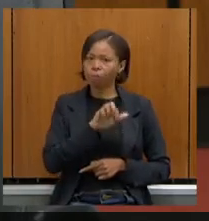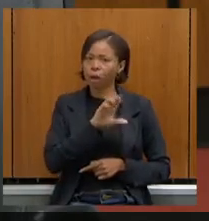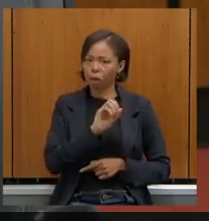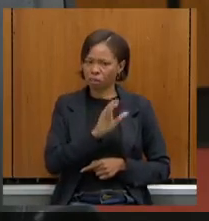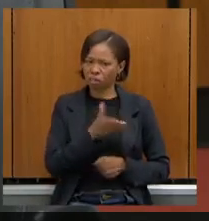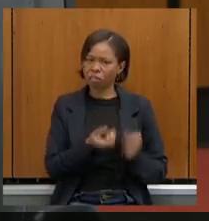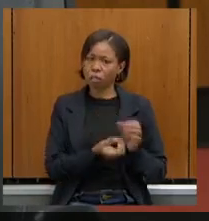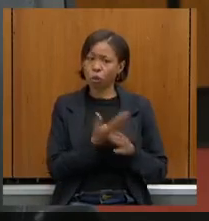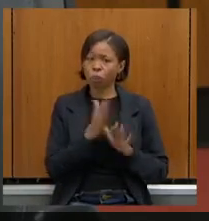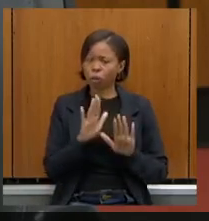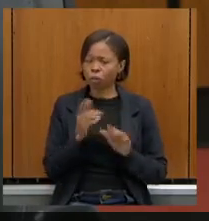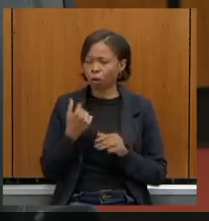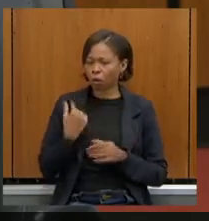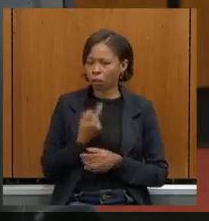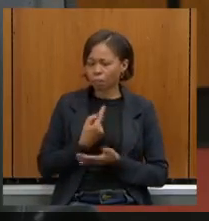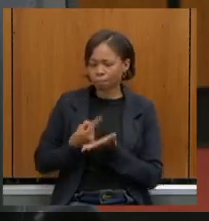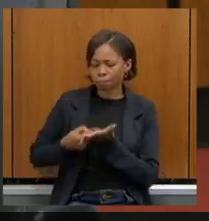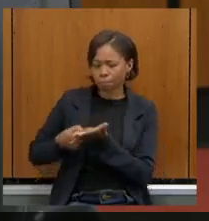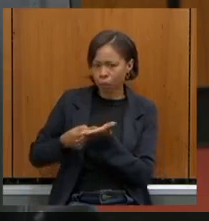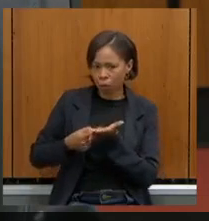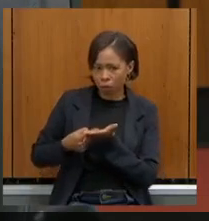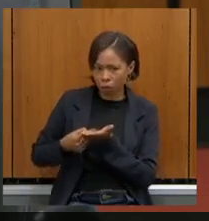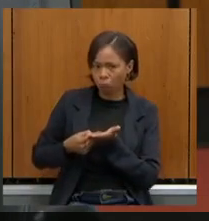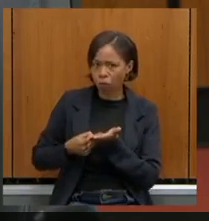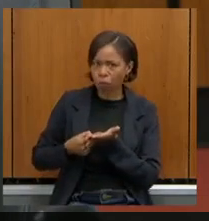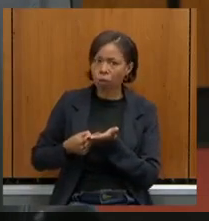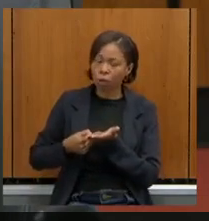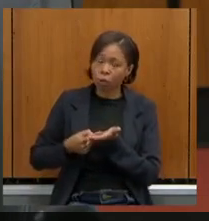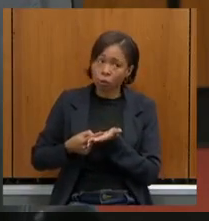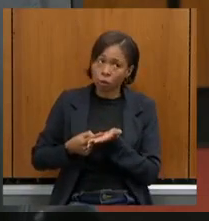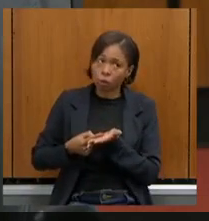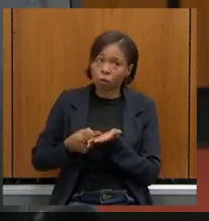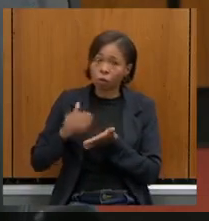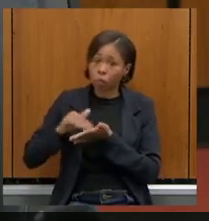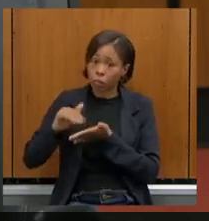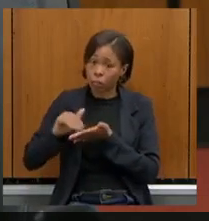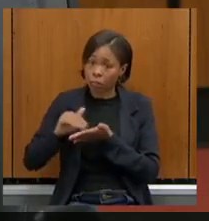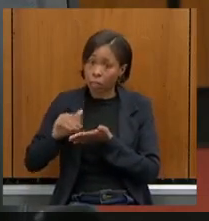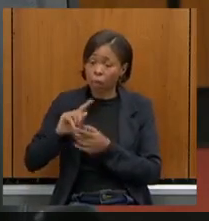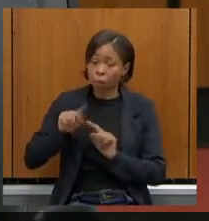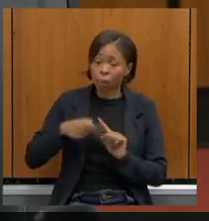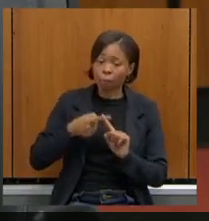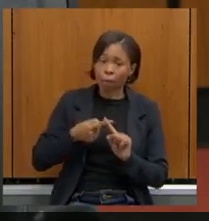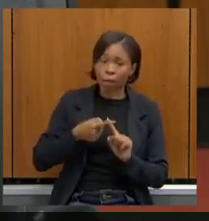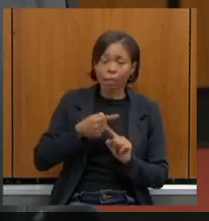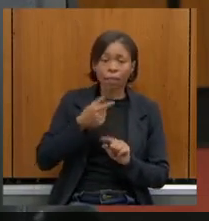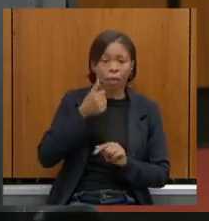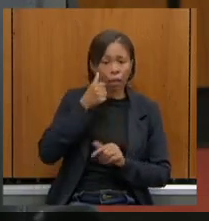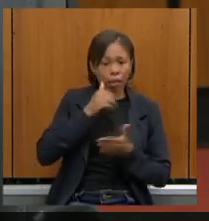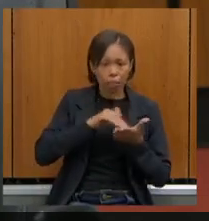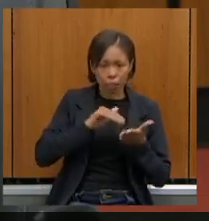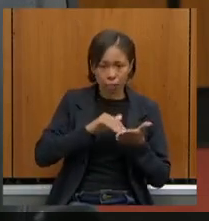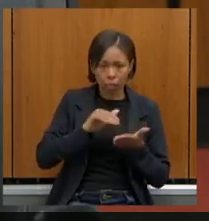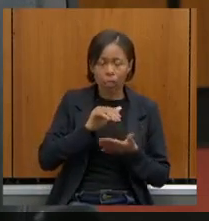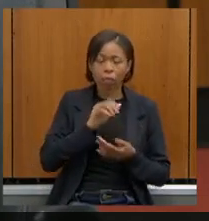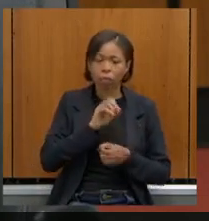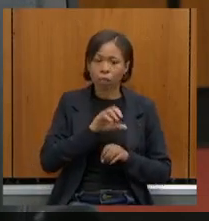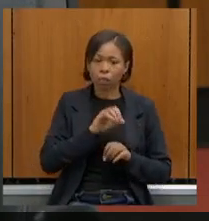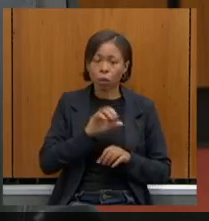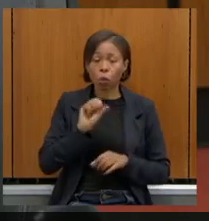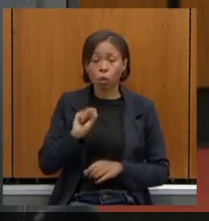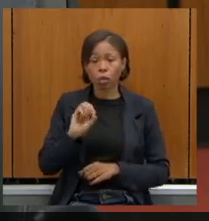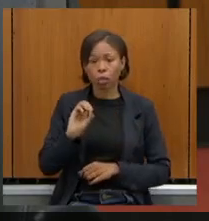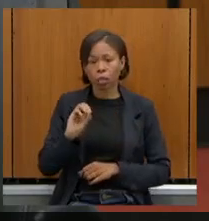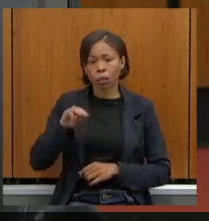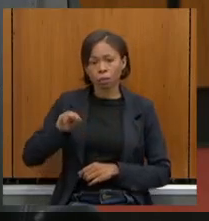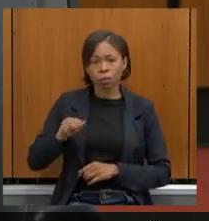sensível, e com a secretária Júlia, da Educação, 80 milhões de investimentos, que é exatamente o que a gente